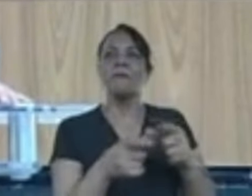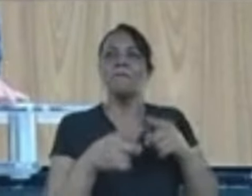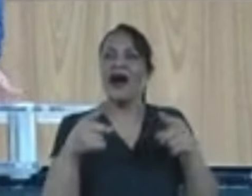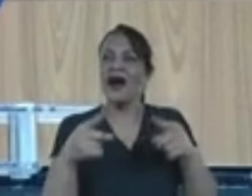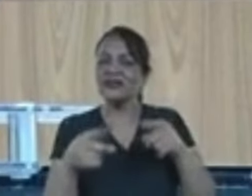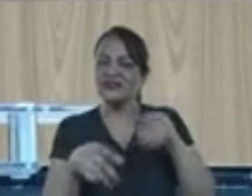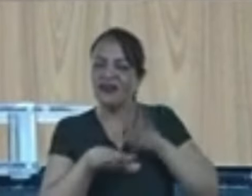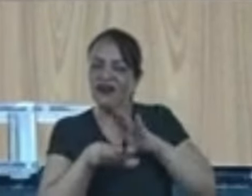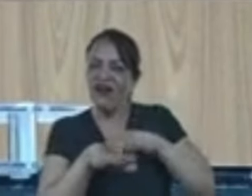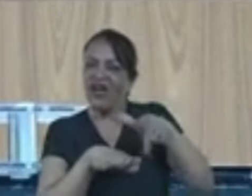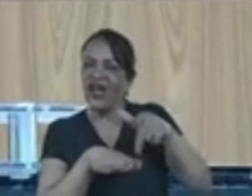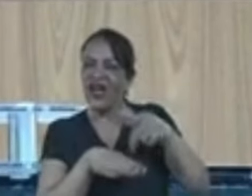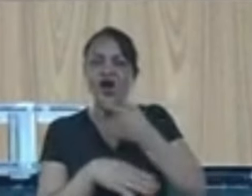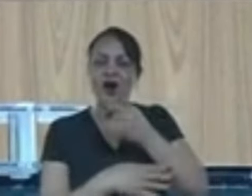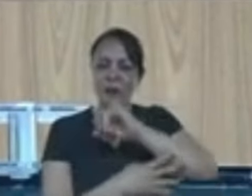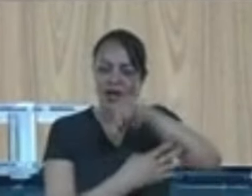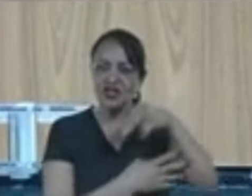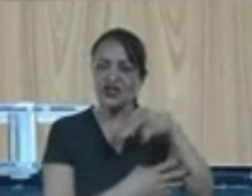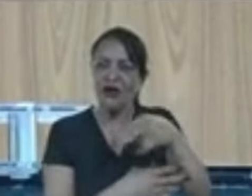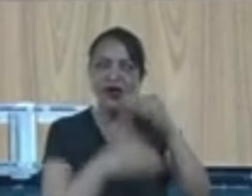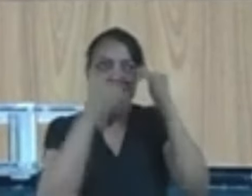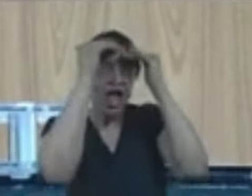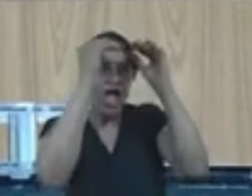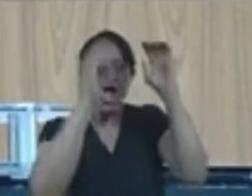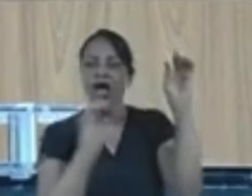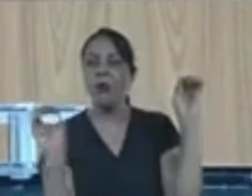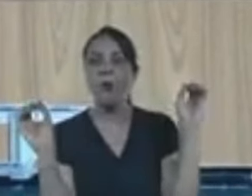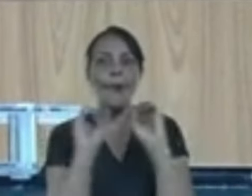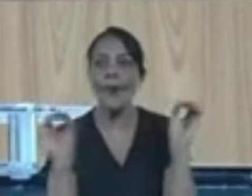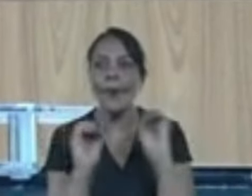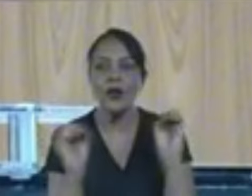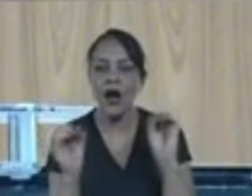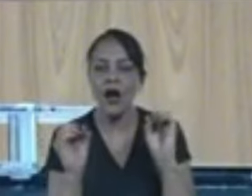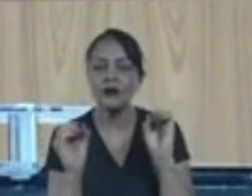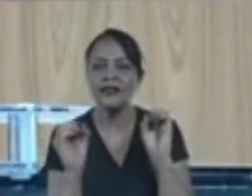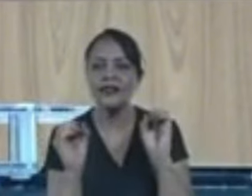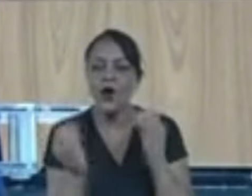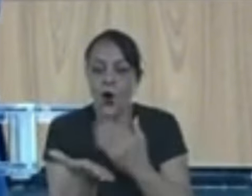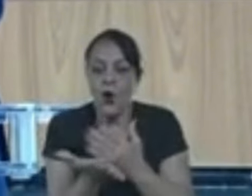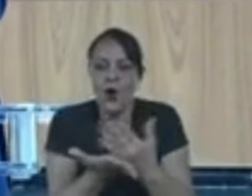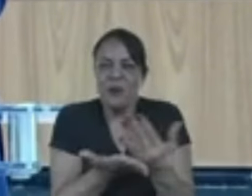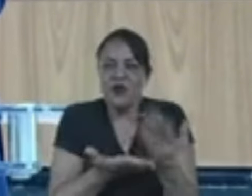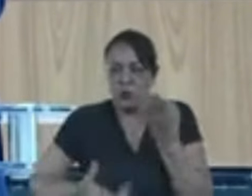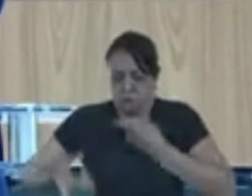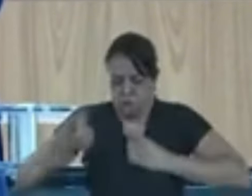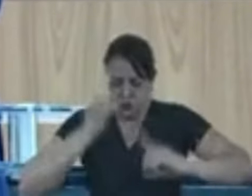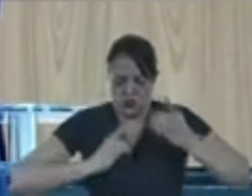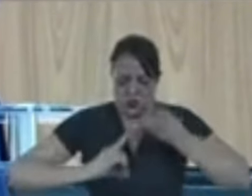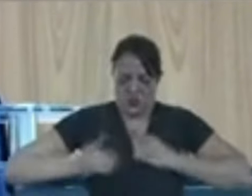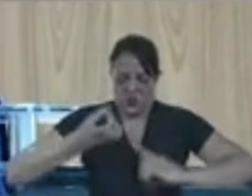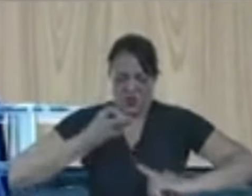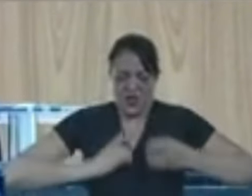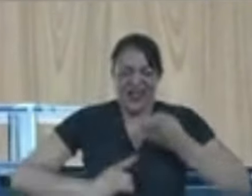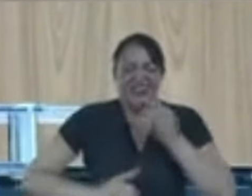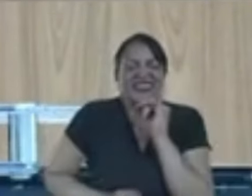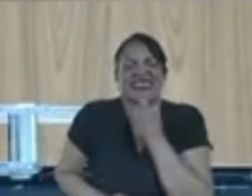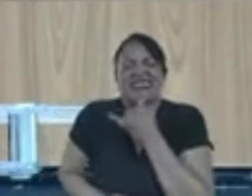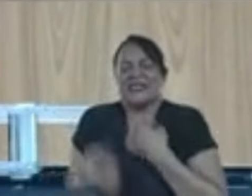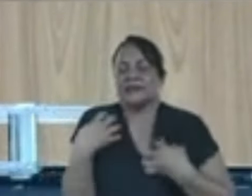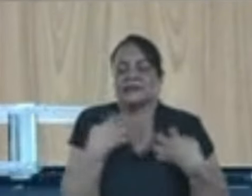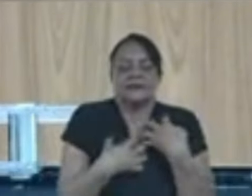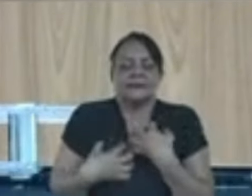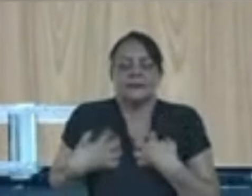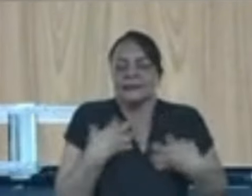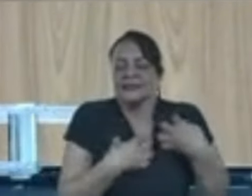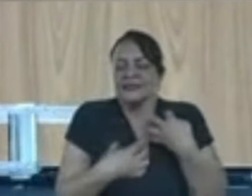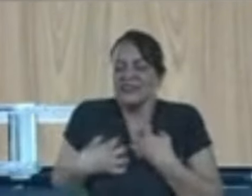Deus, desagradar a Deus, caiu em depressão, caiu numa profunda tristeza, foi lá para o porão do